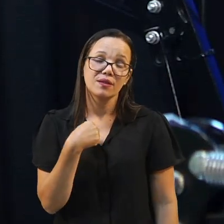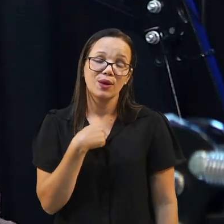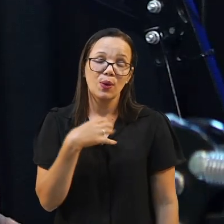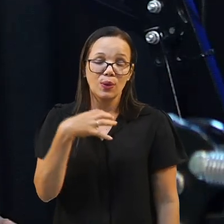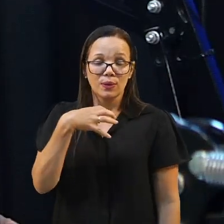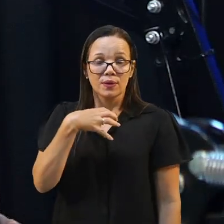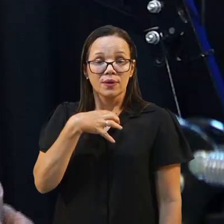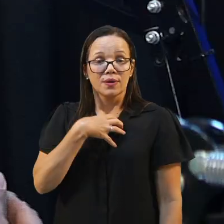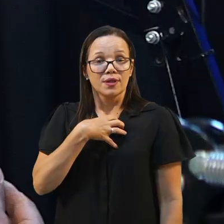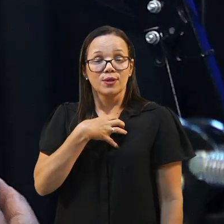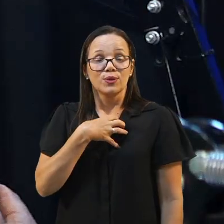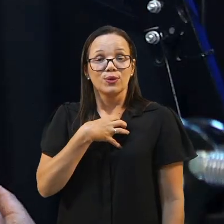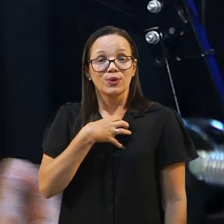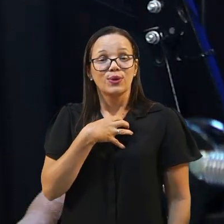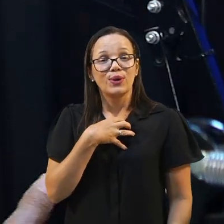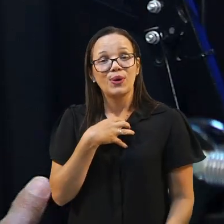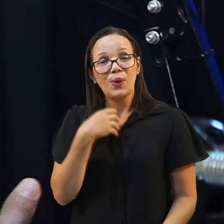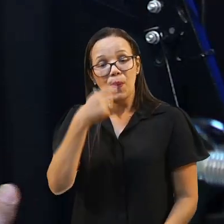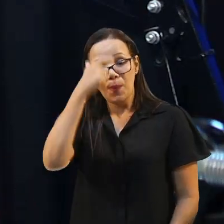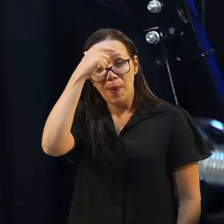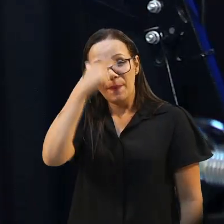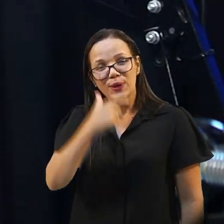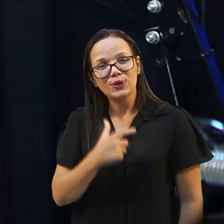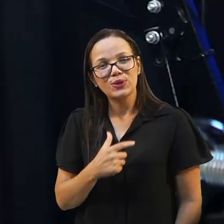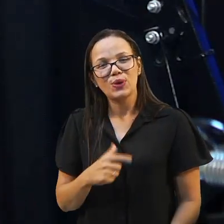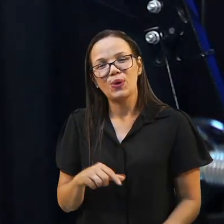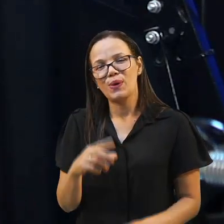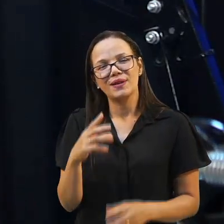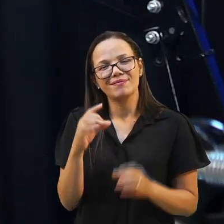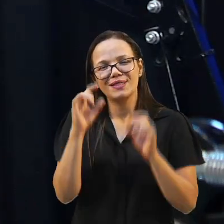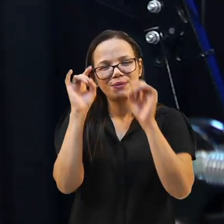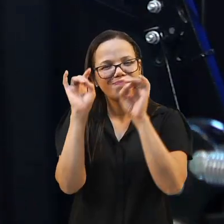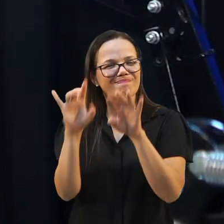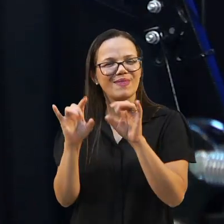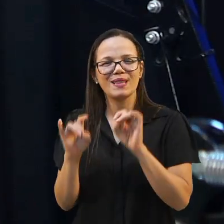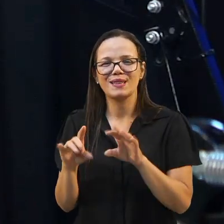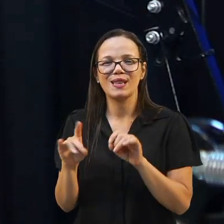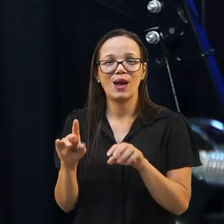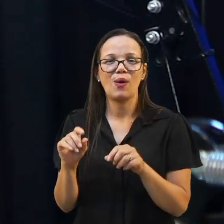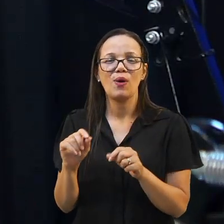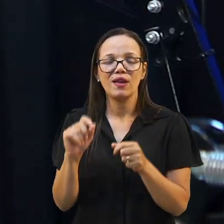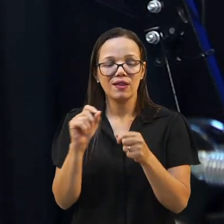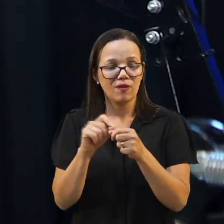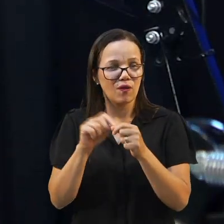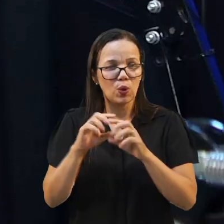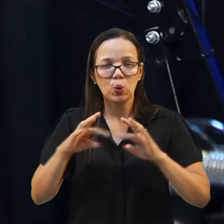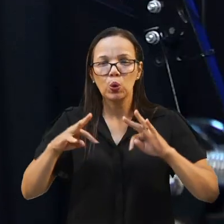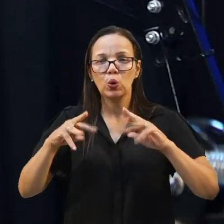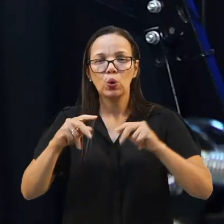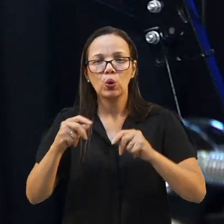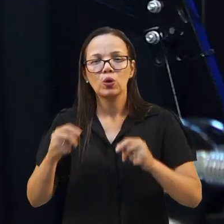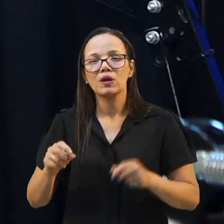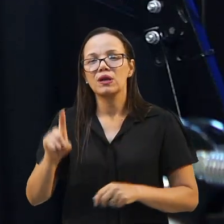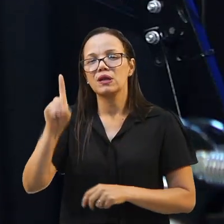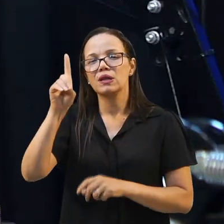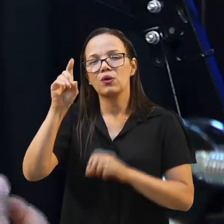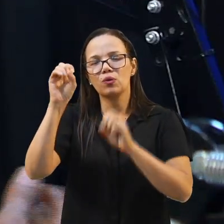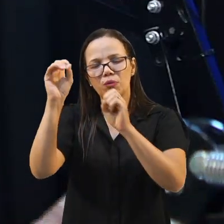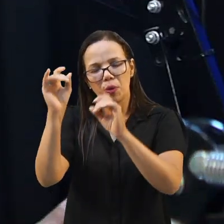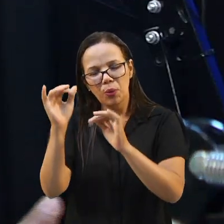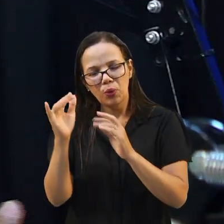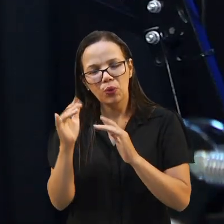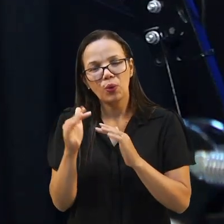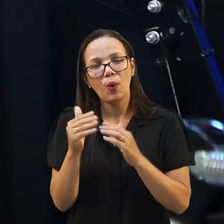me sinto uma pessoa privilegiada, uma pessoa realizada pelo que Deus me permitiu,